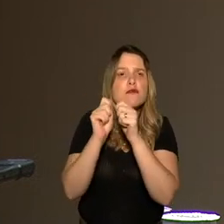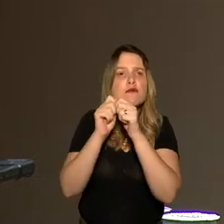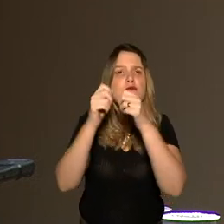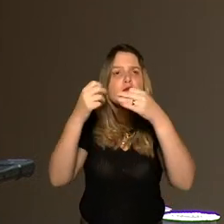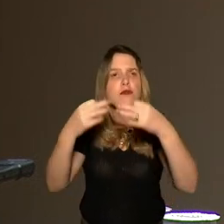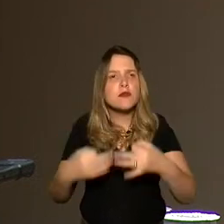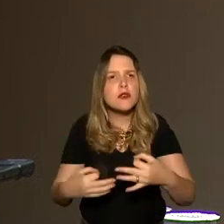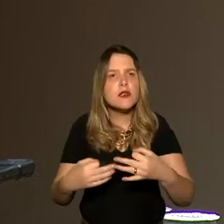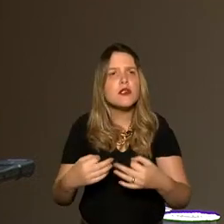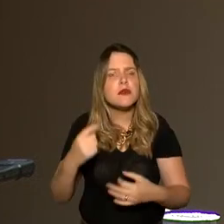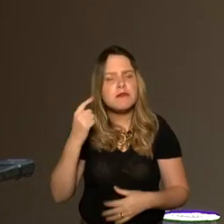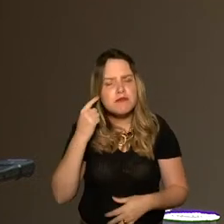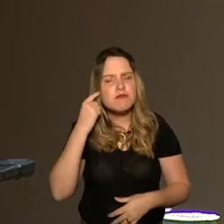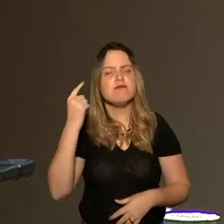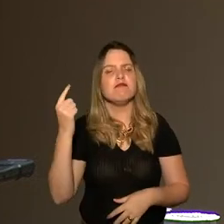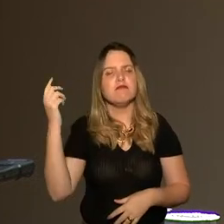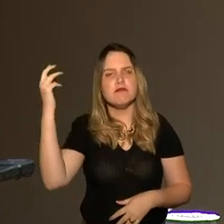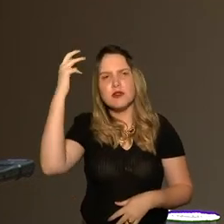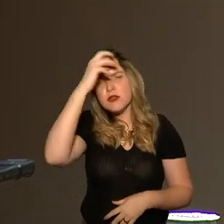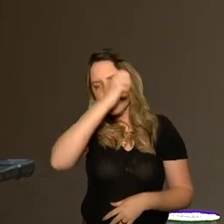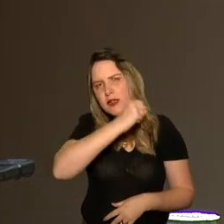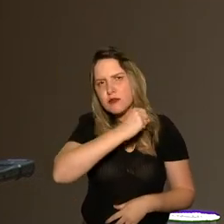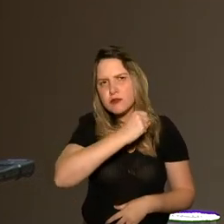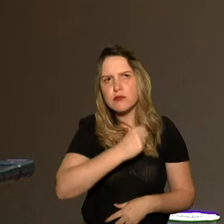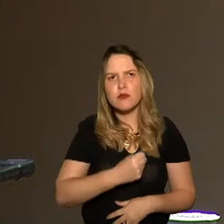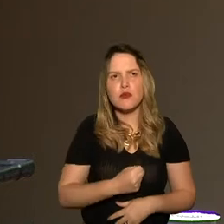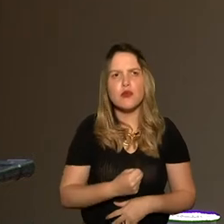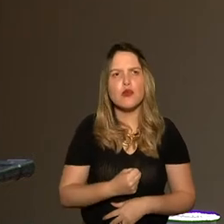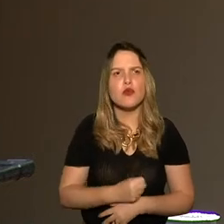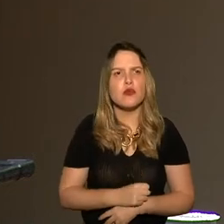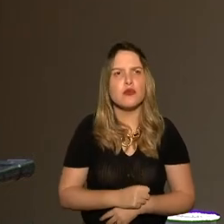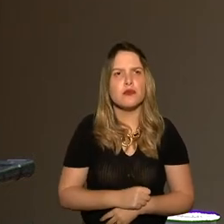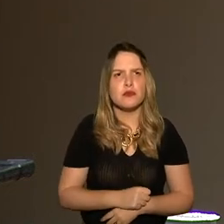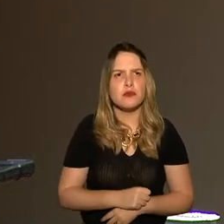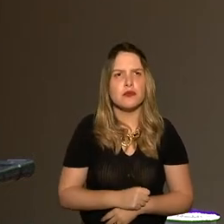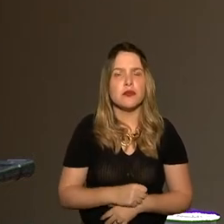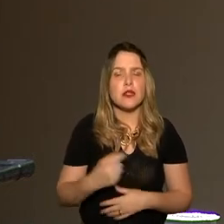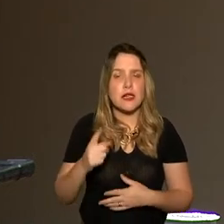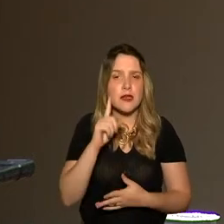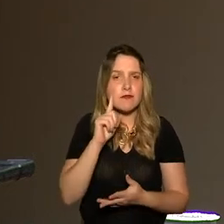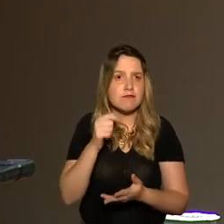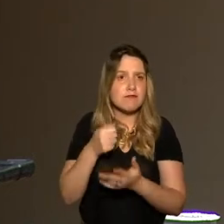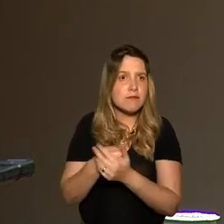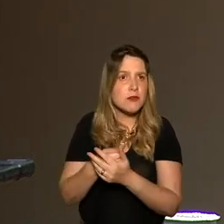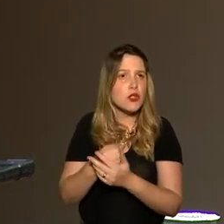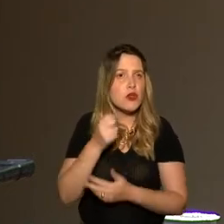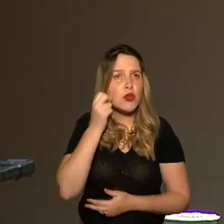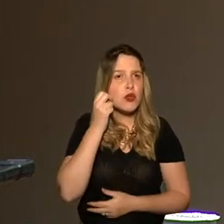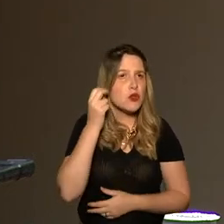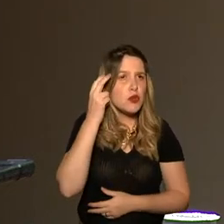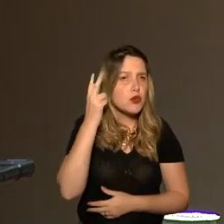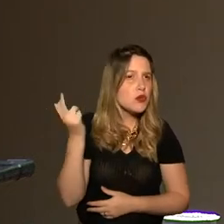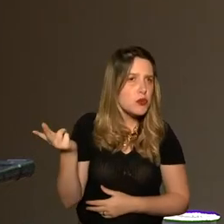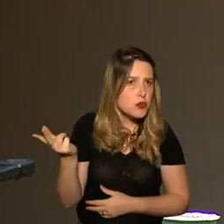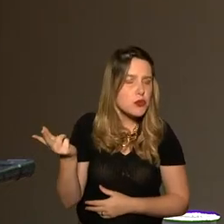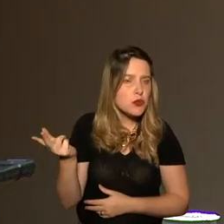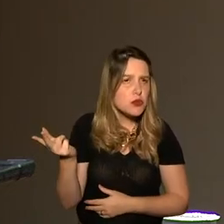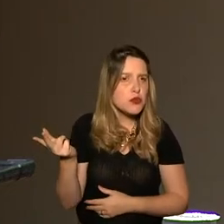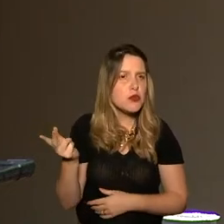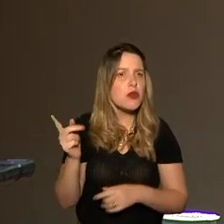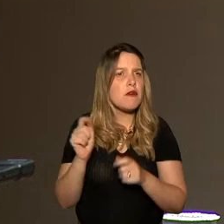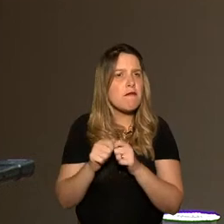de aprendizagem diferente os a intersecção entre os dois é que